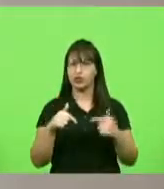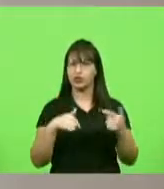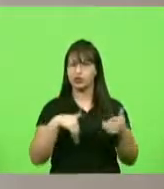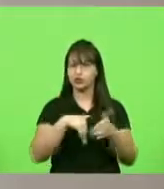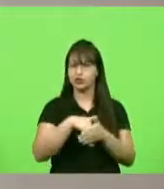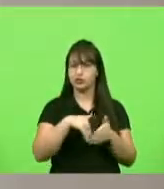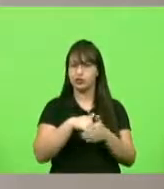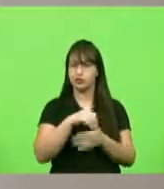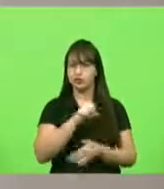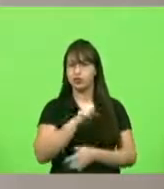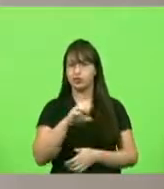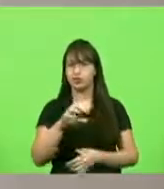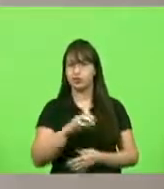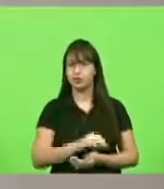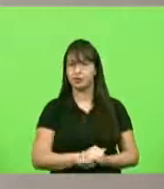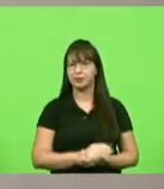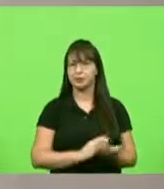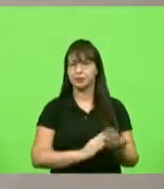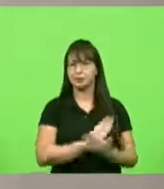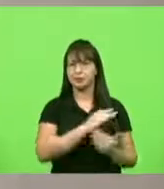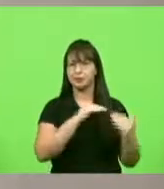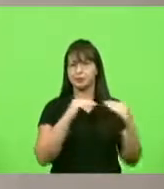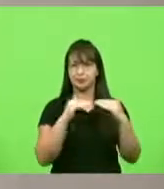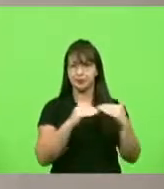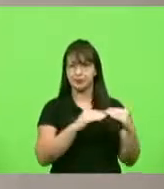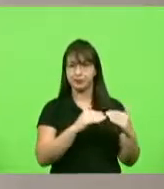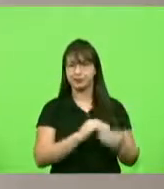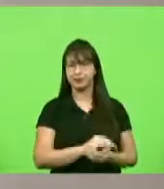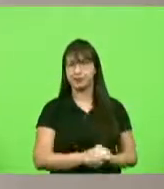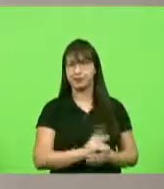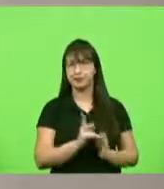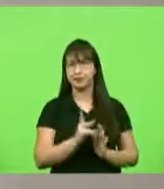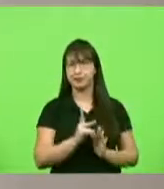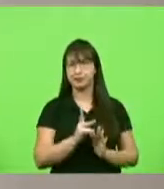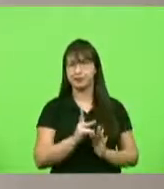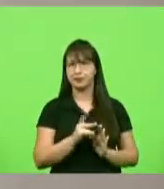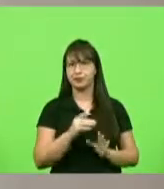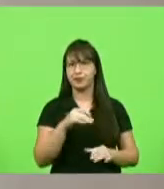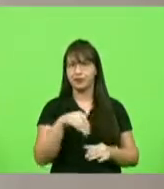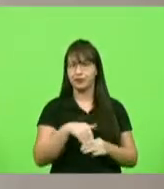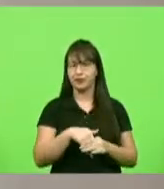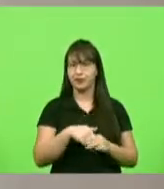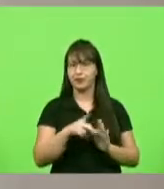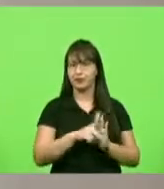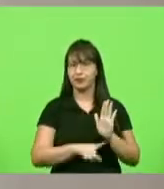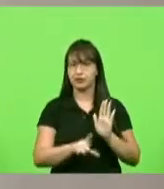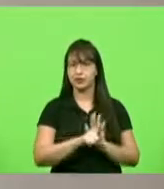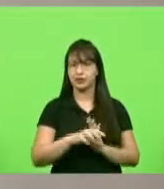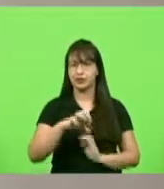se encontram. Aprovado por unanimidade. Votação da redação final do projeto de lei